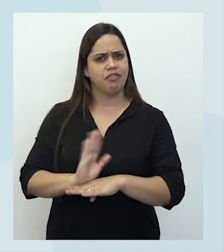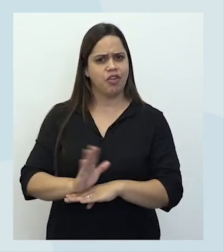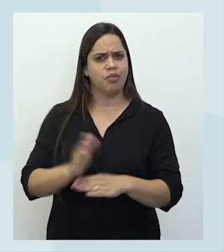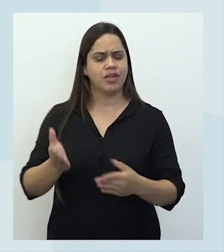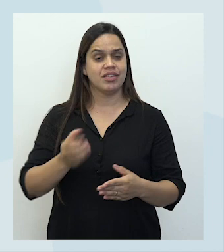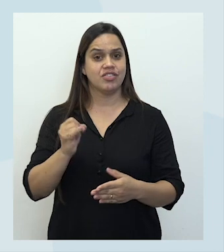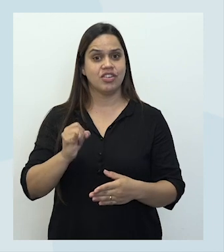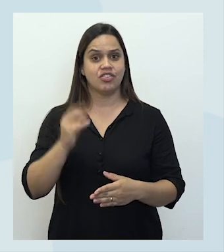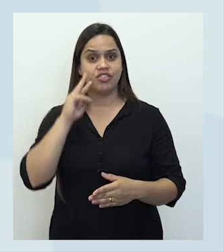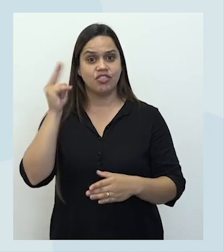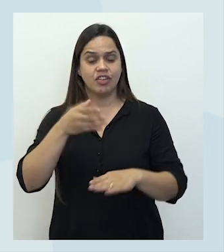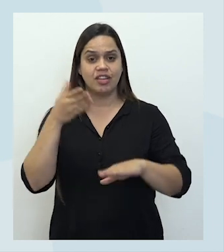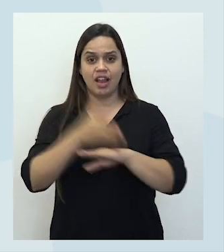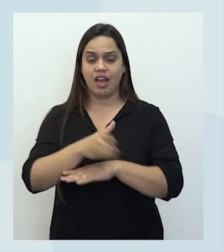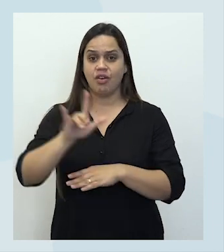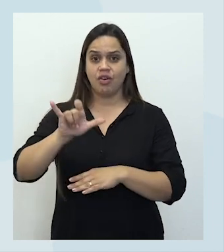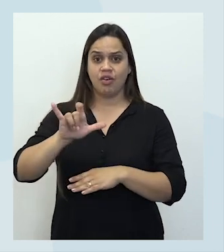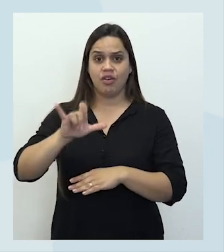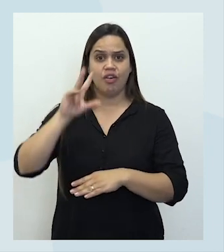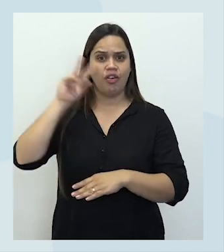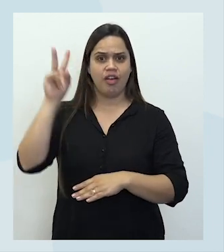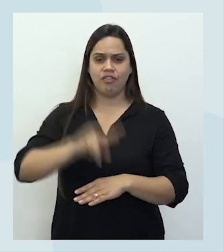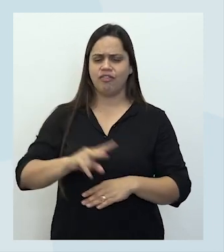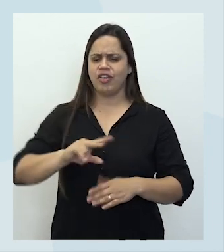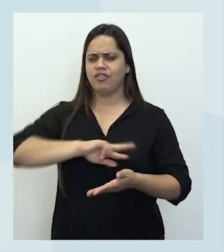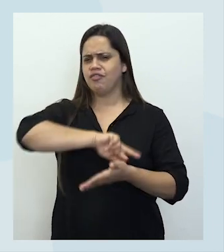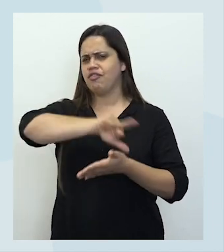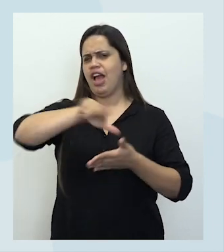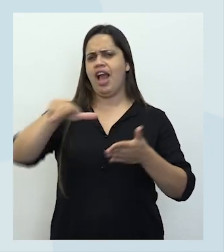no nosso Instagram, você vai achar lá tanto filme que eu tô